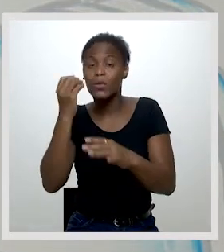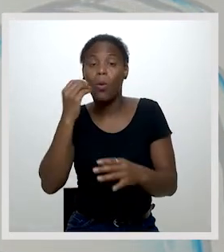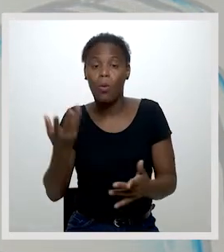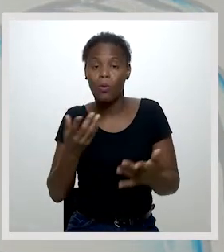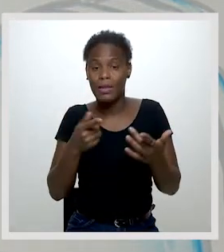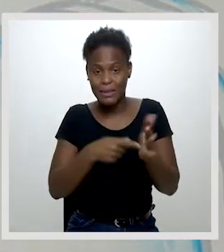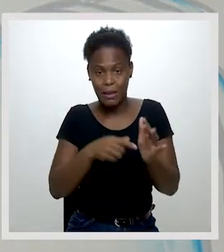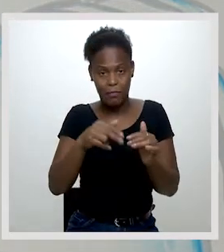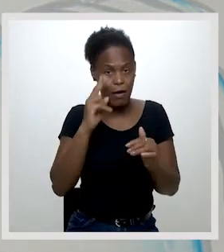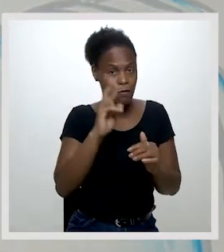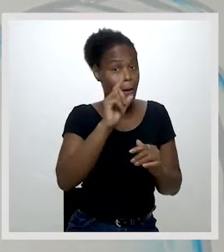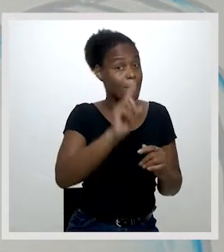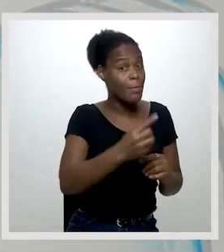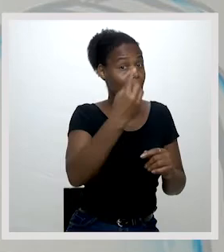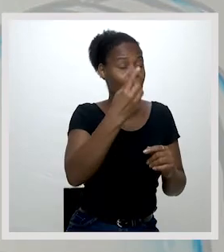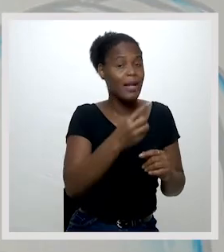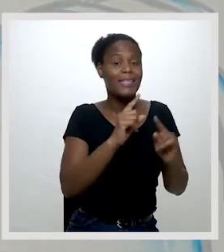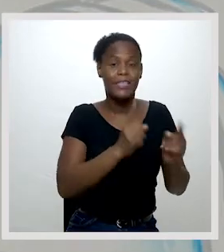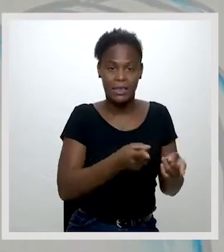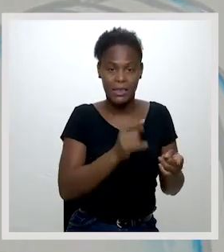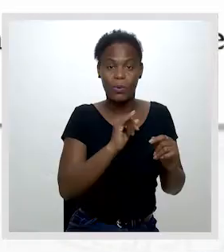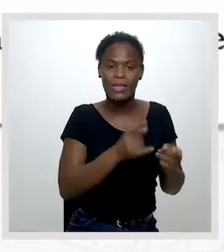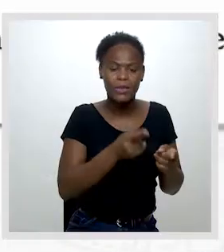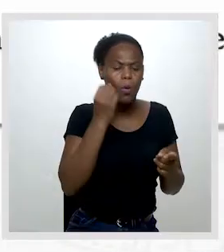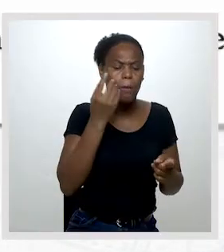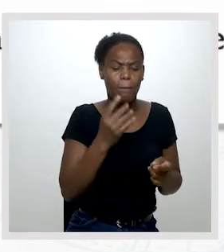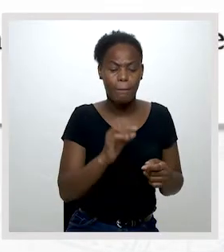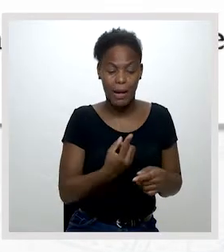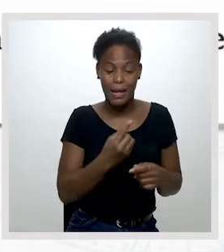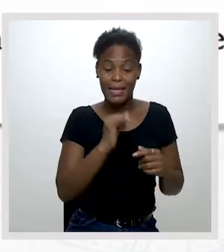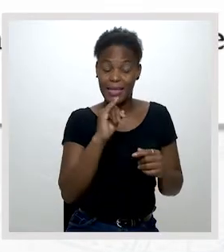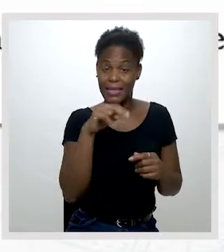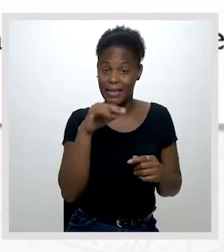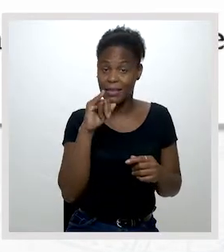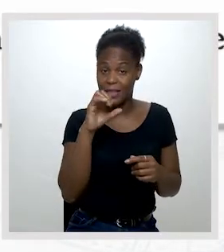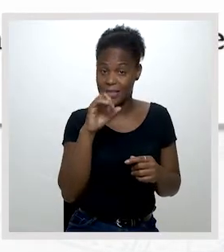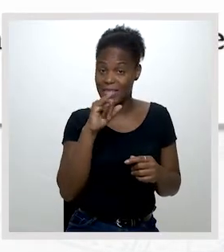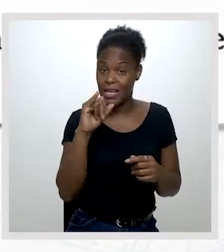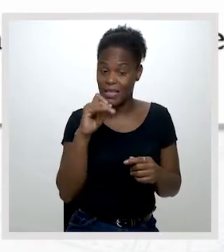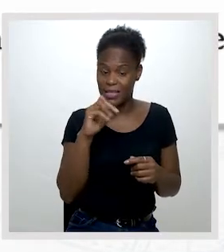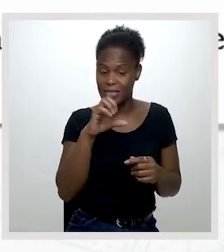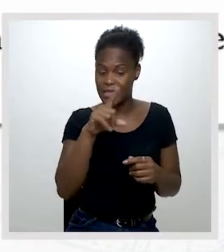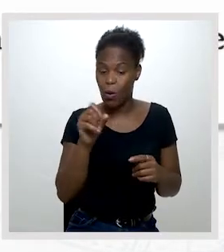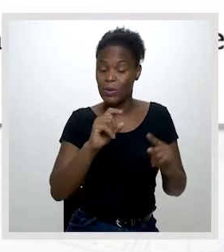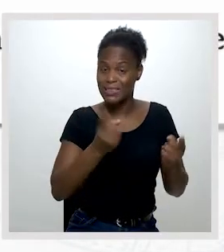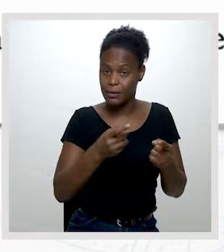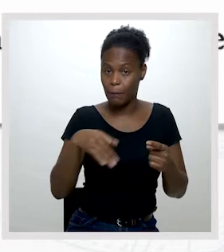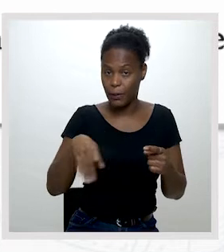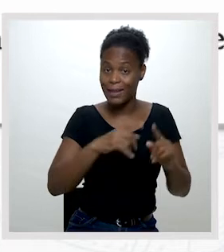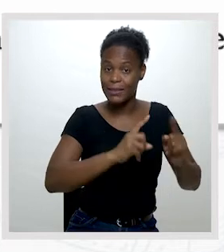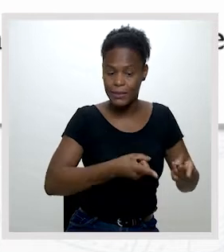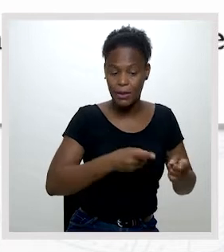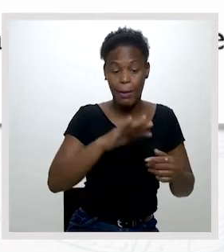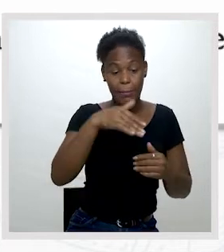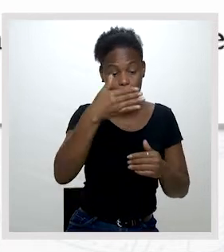primeira etapa, que é a etapa da iniciação. Para que haja a iniciação da síntese, esta primeira fase é caracterizada